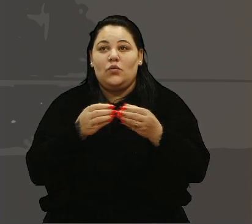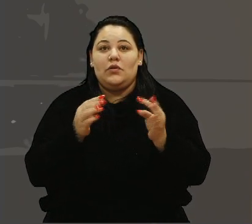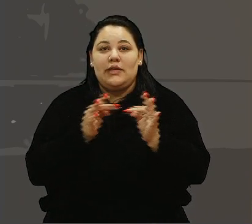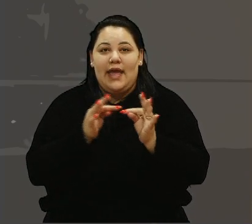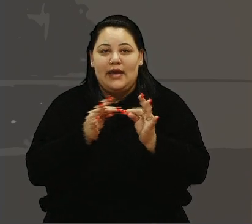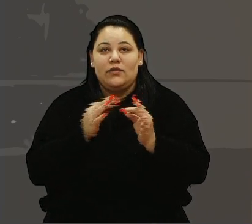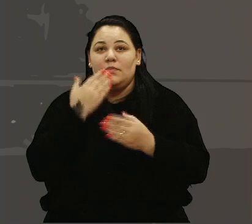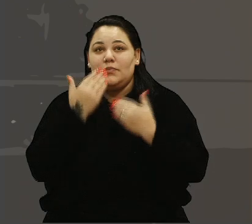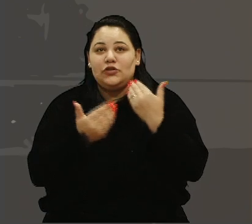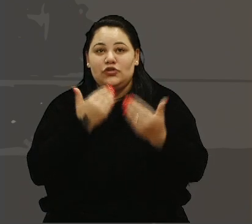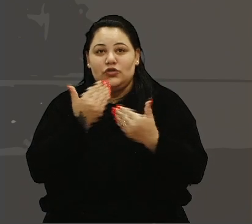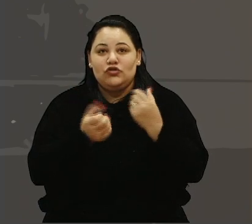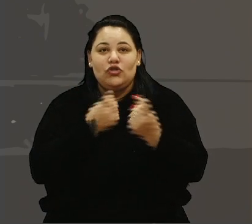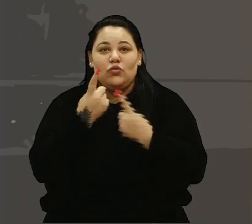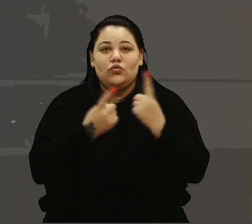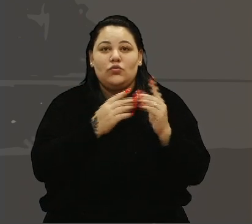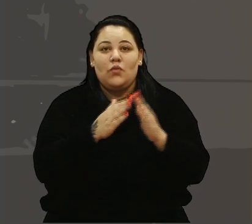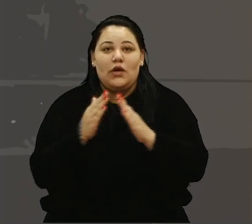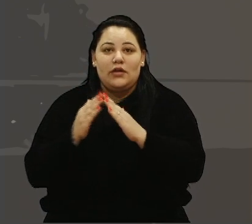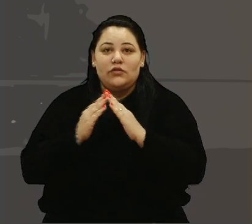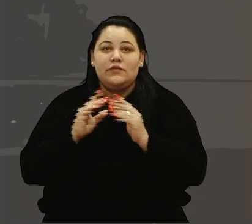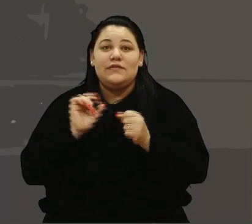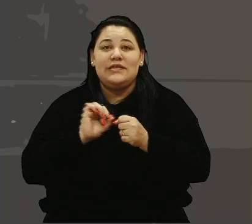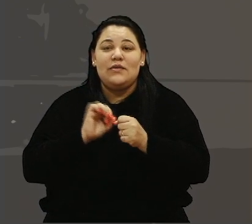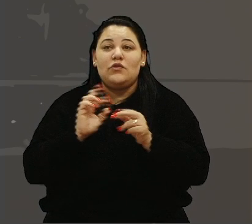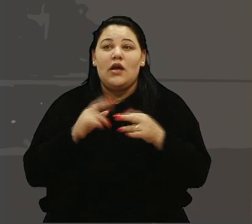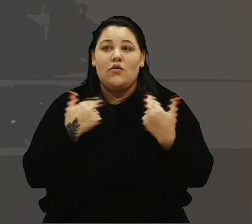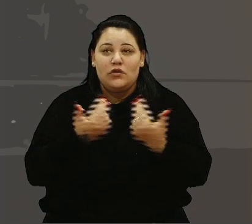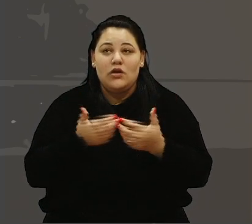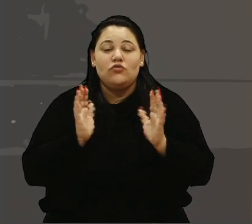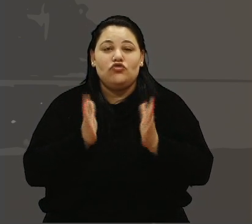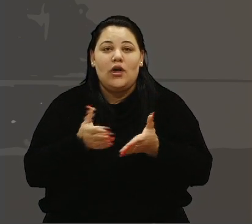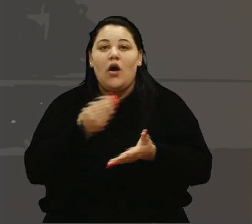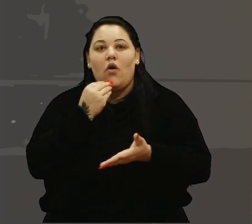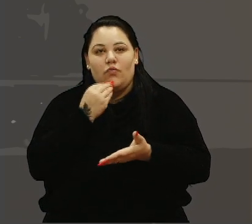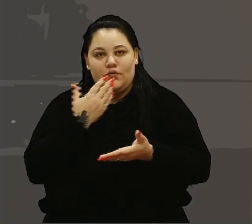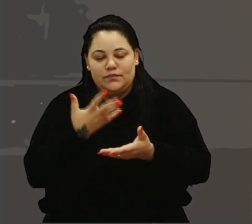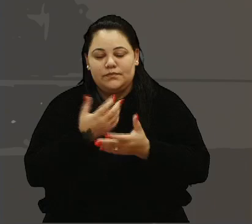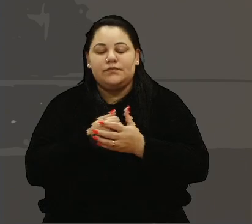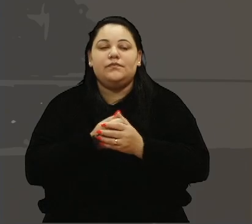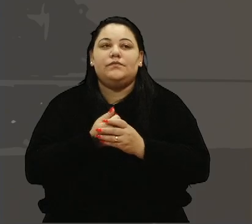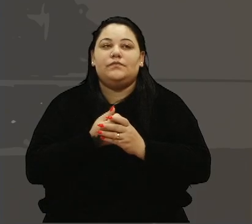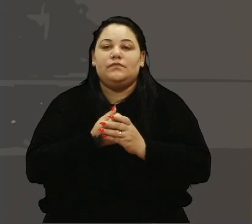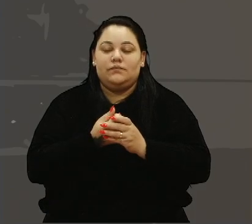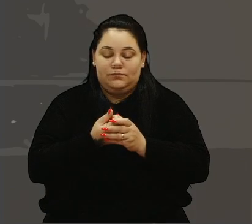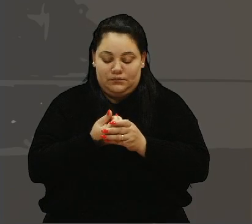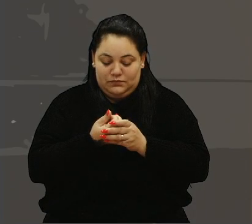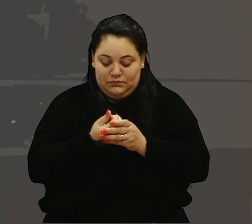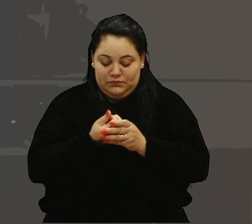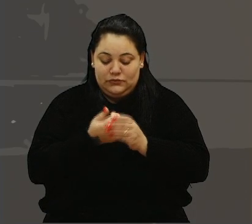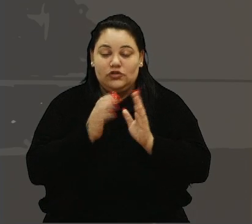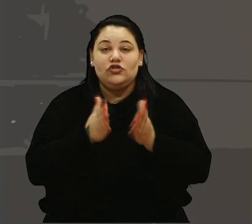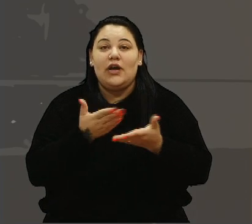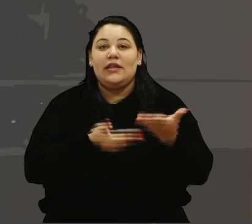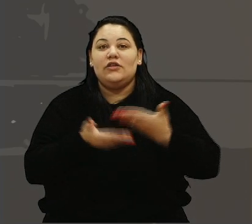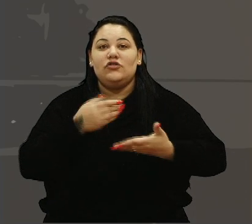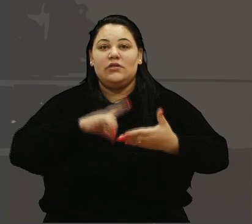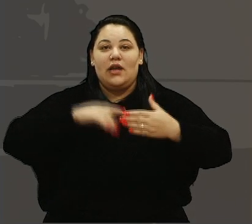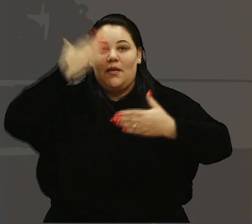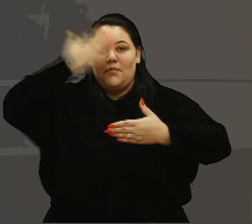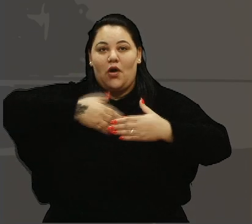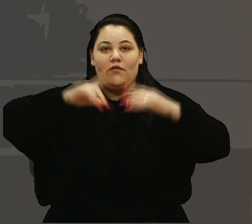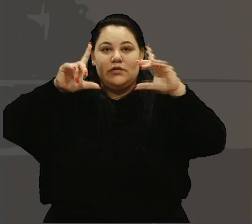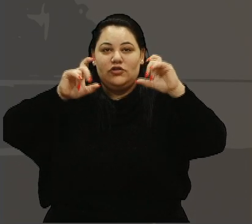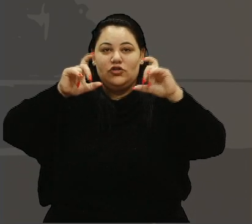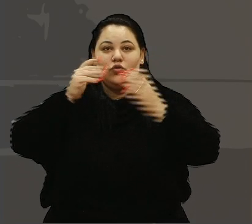dos moradores, fizemos reuniões e, claro, foi atendido, está aí as fotos, toda a